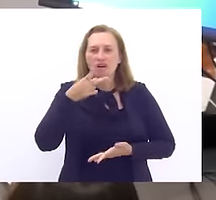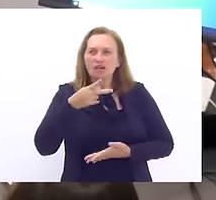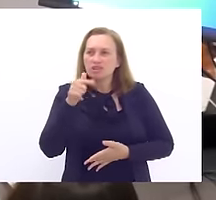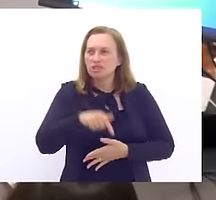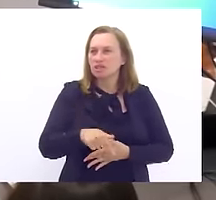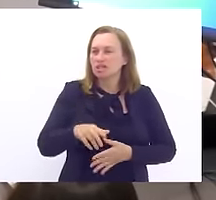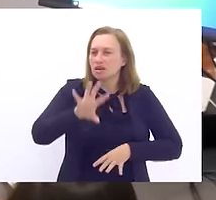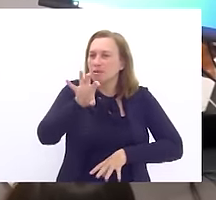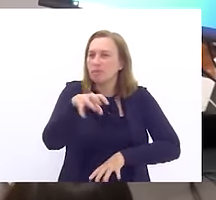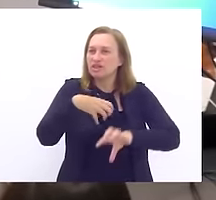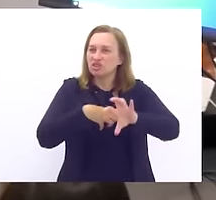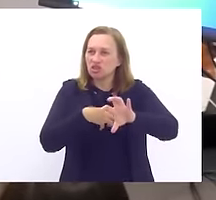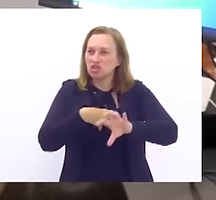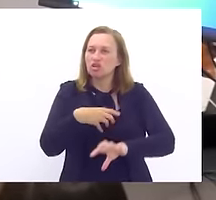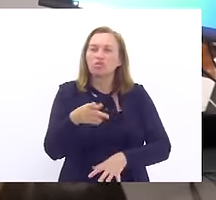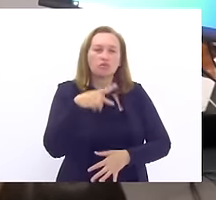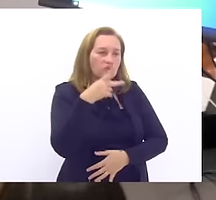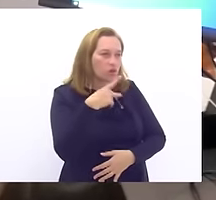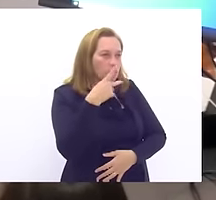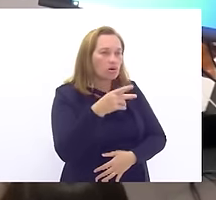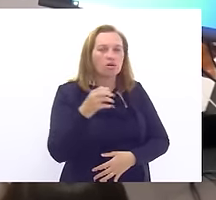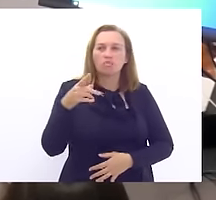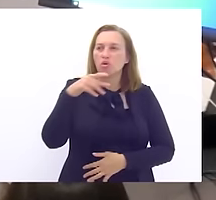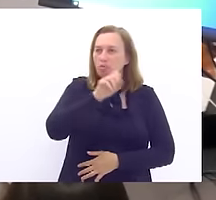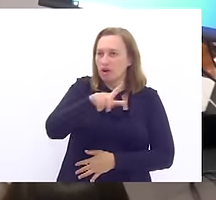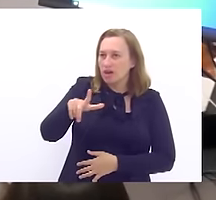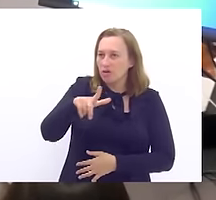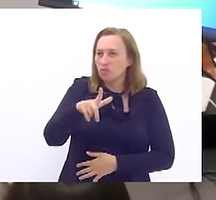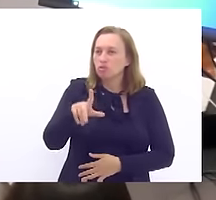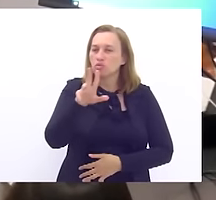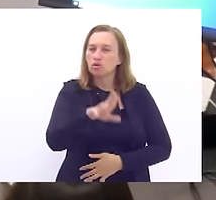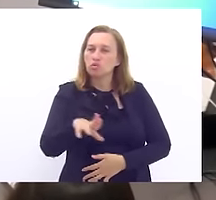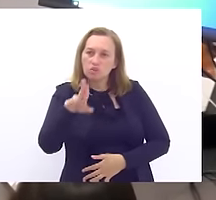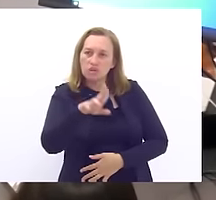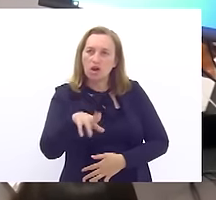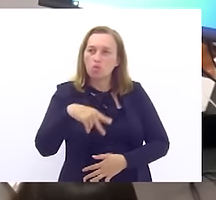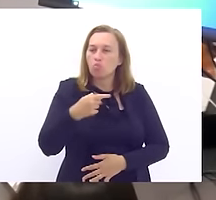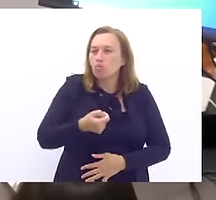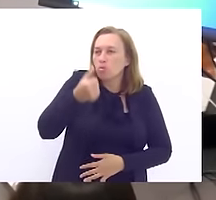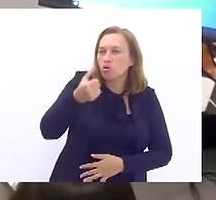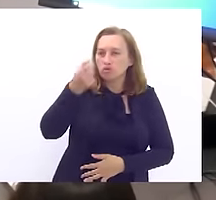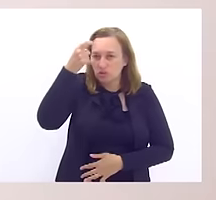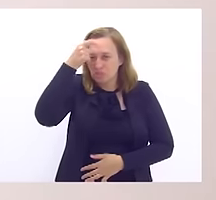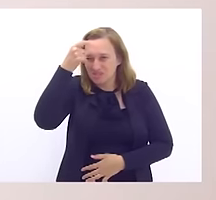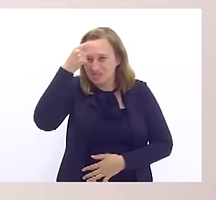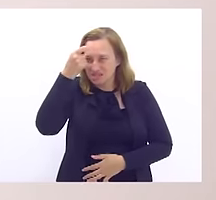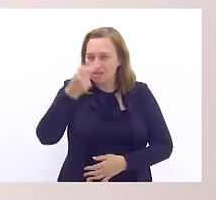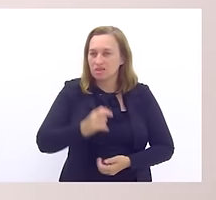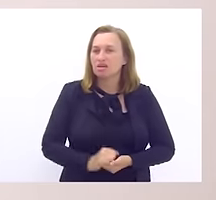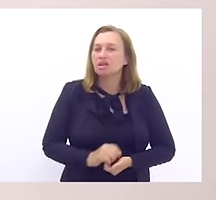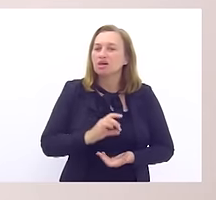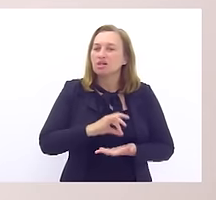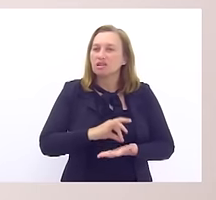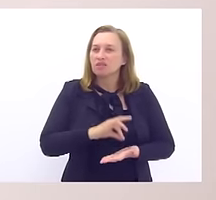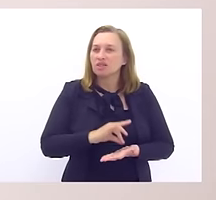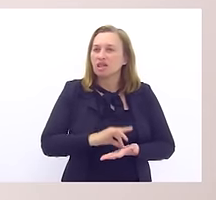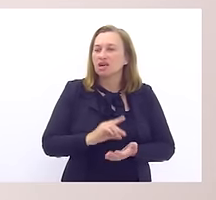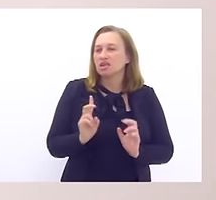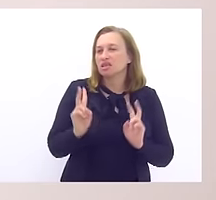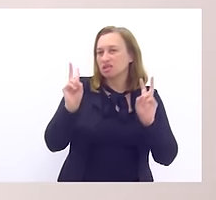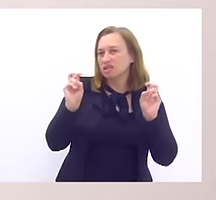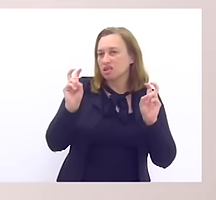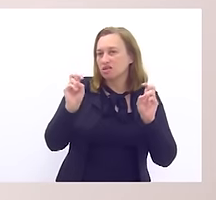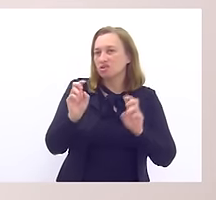empatia como bem colocou o deputado Bel e utilizar um pouco da do bom senso Na verdade essa questão de